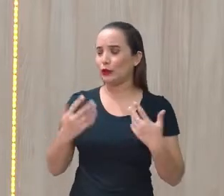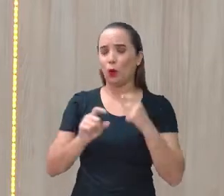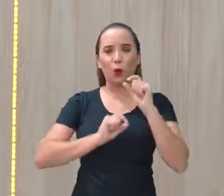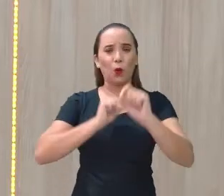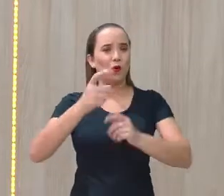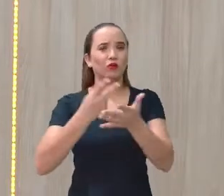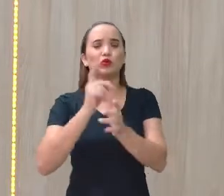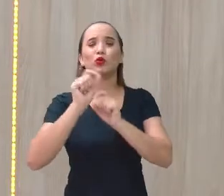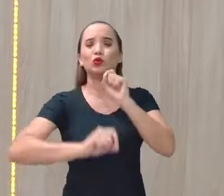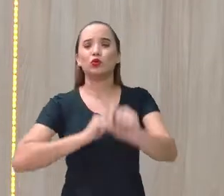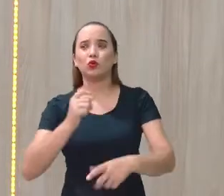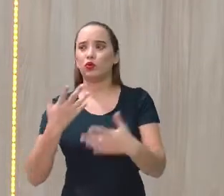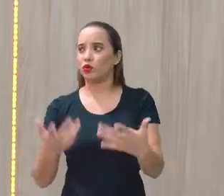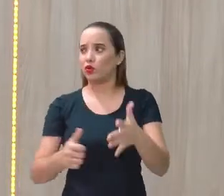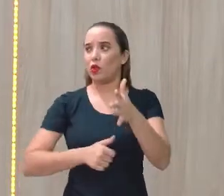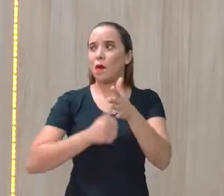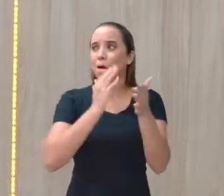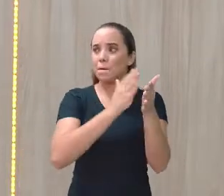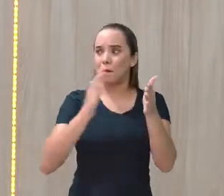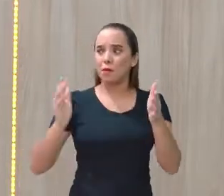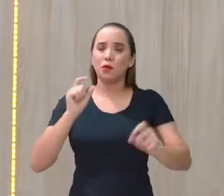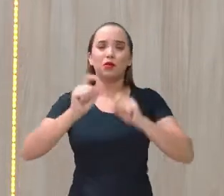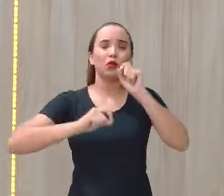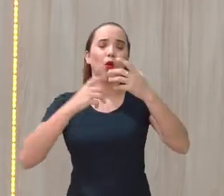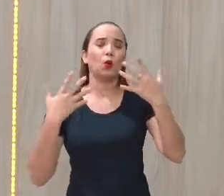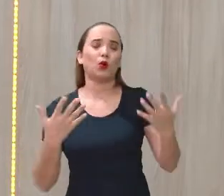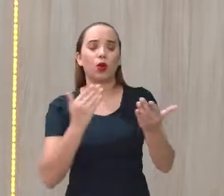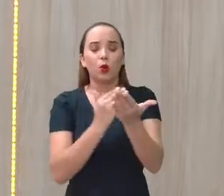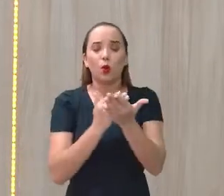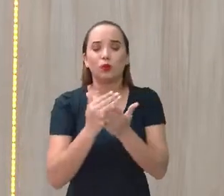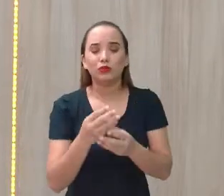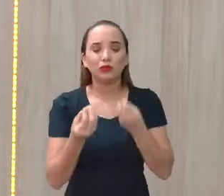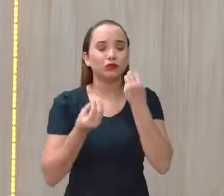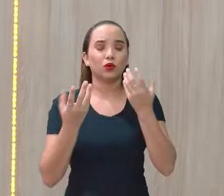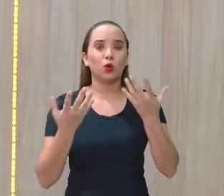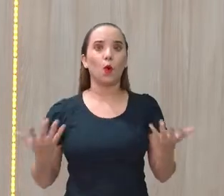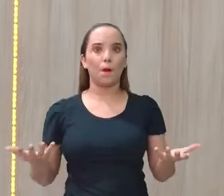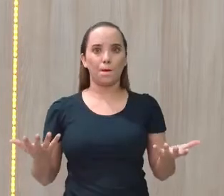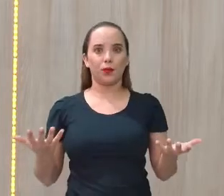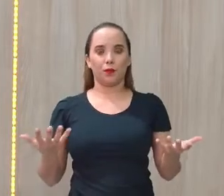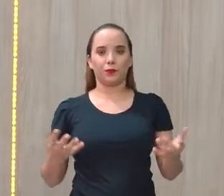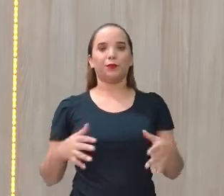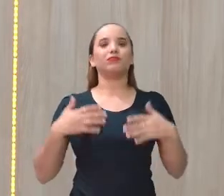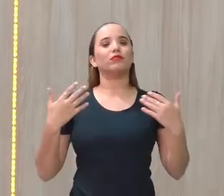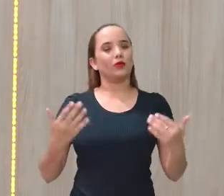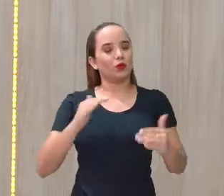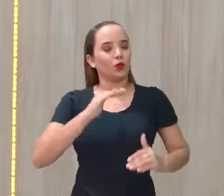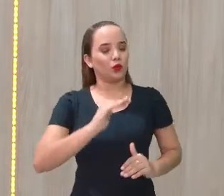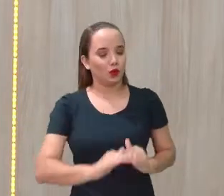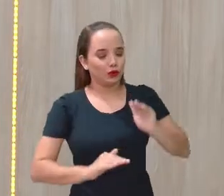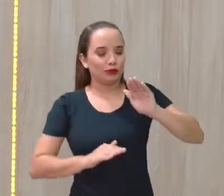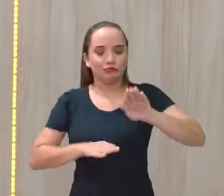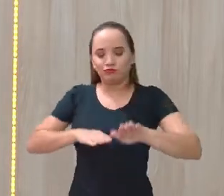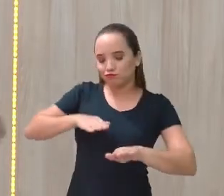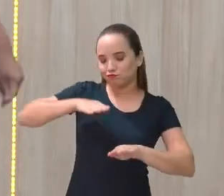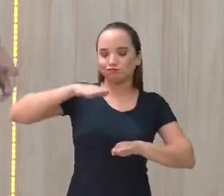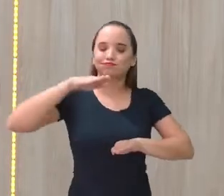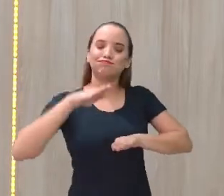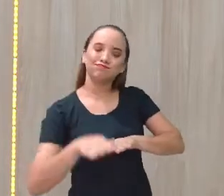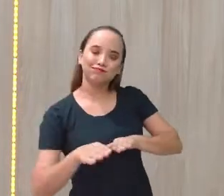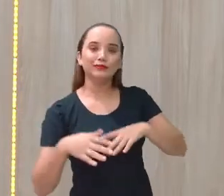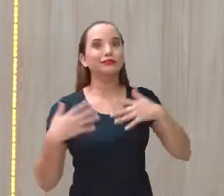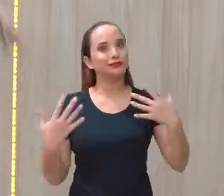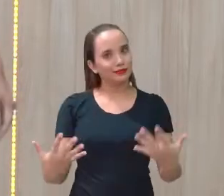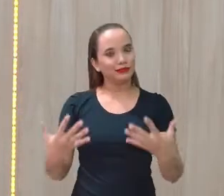primeiro passo, né? Por onde a gente começa? Como já diz, né? A música, toda caminhada começa no primeiro passo.